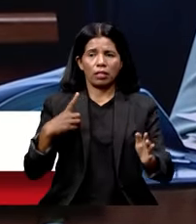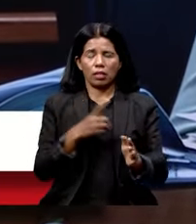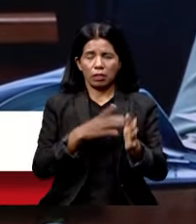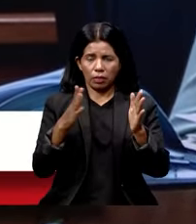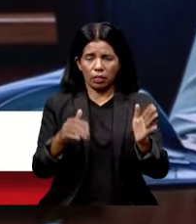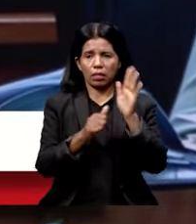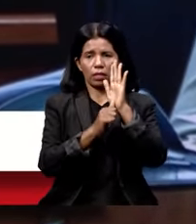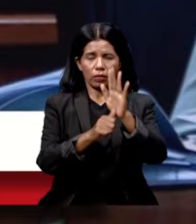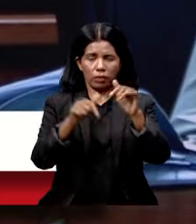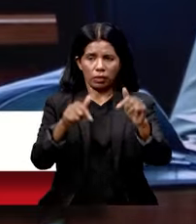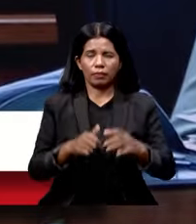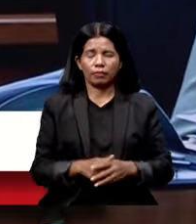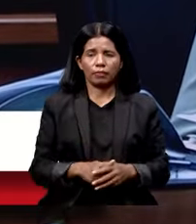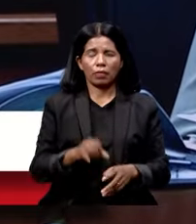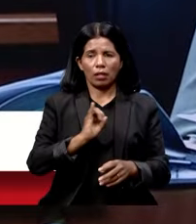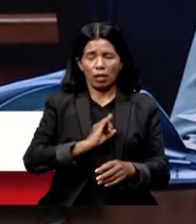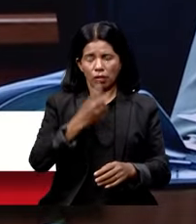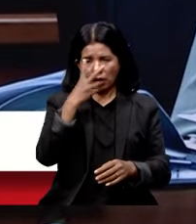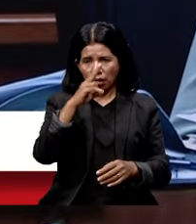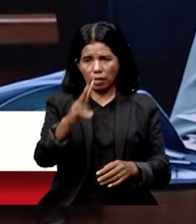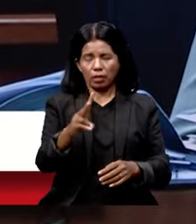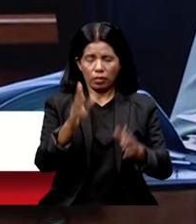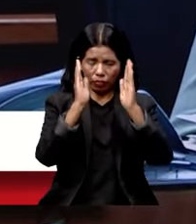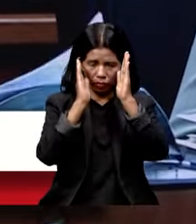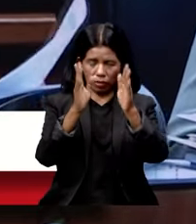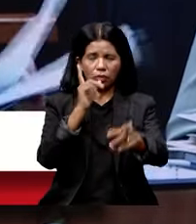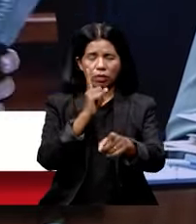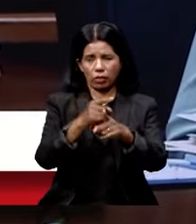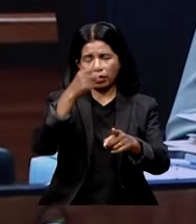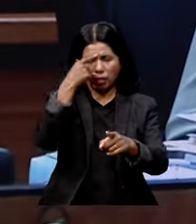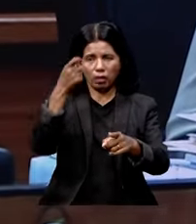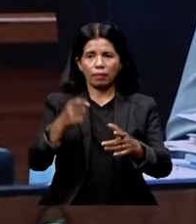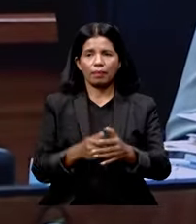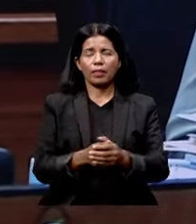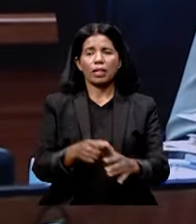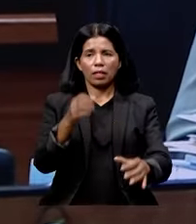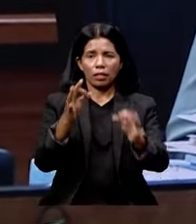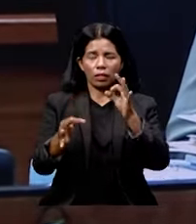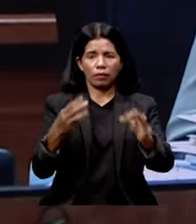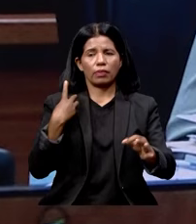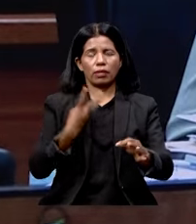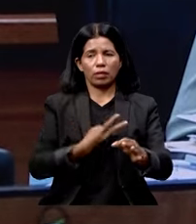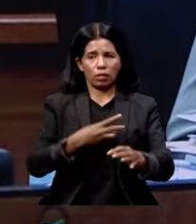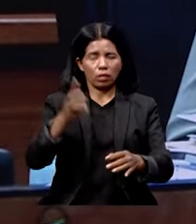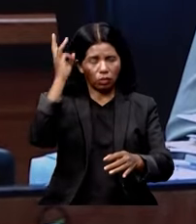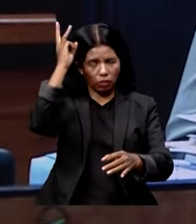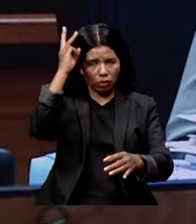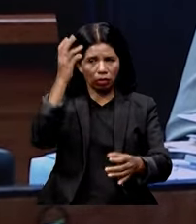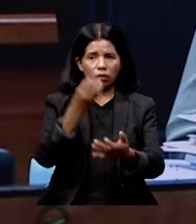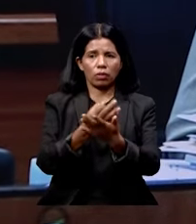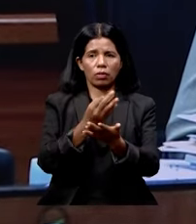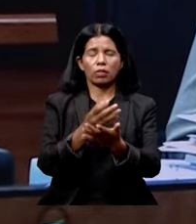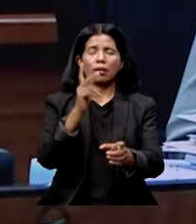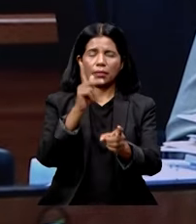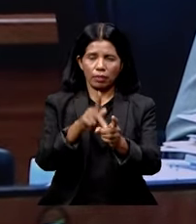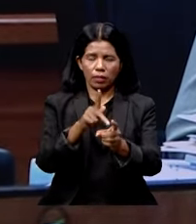né? Hau hare ia razão de ser duni, tamba se ita preocupa ho osan ba fundo